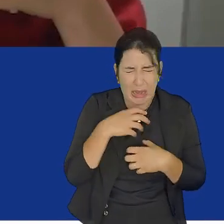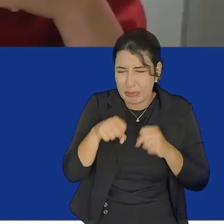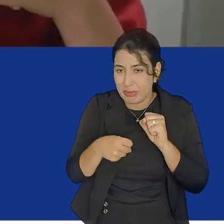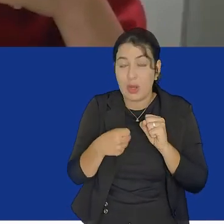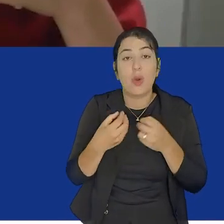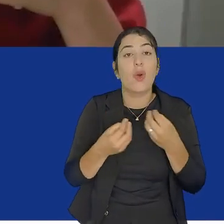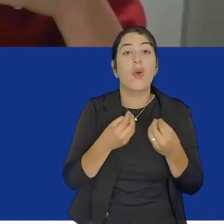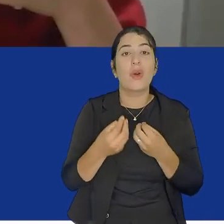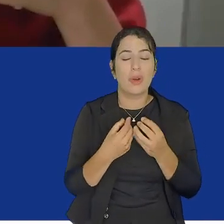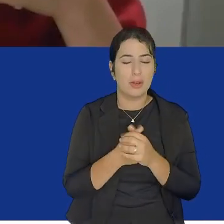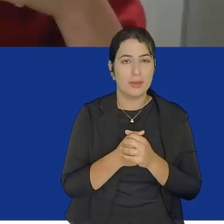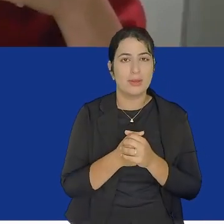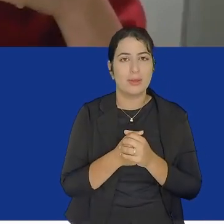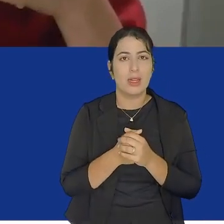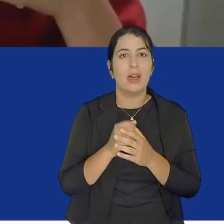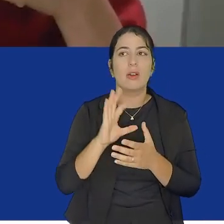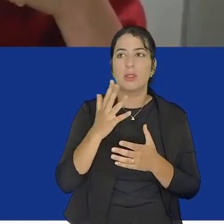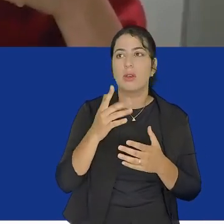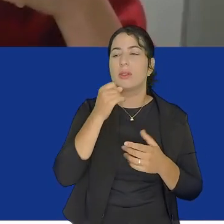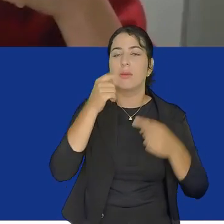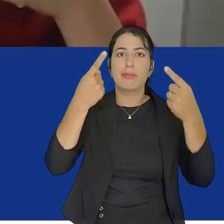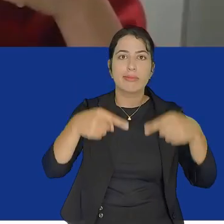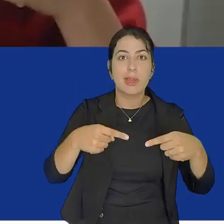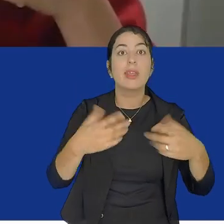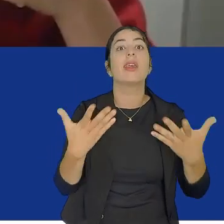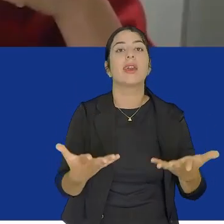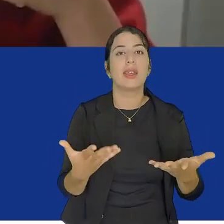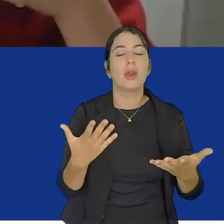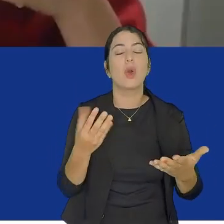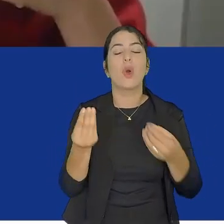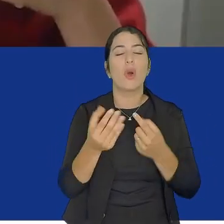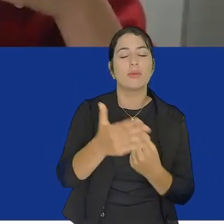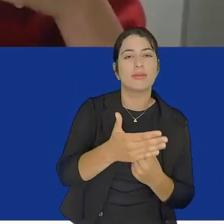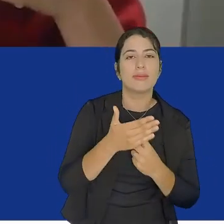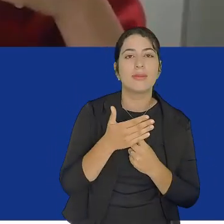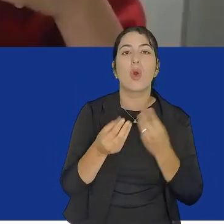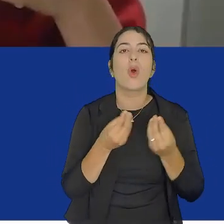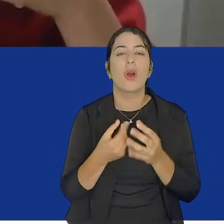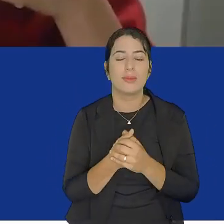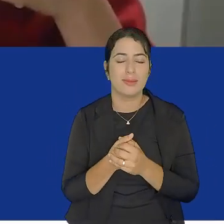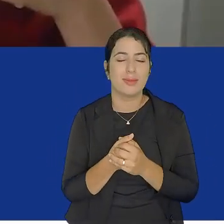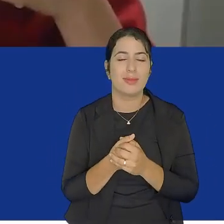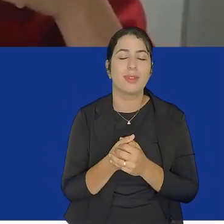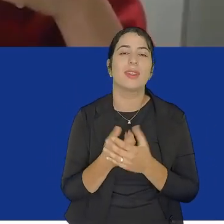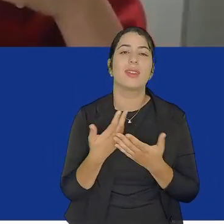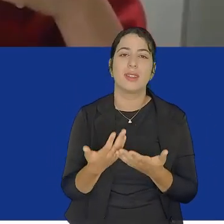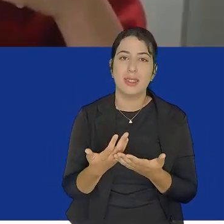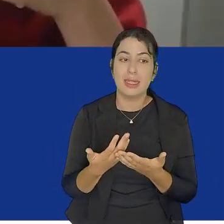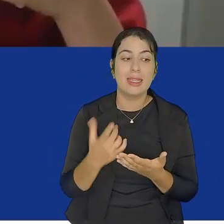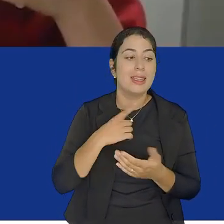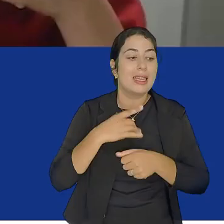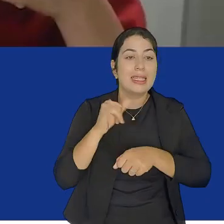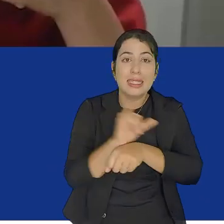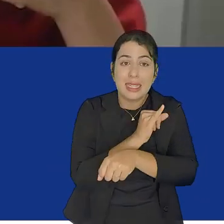que acolhe após um conflito, tudo isso. Ótimo! Eu precisei colocar um módulo a mais de estratégias